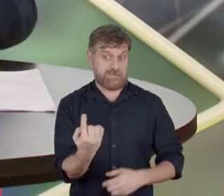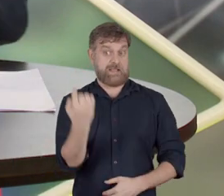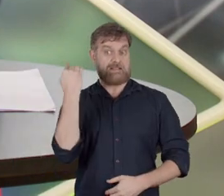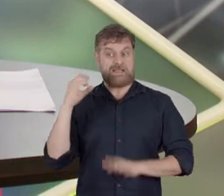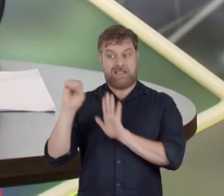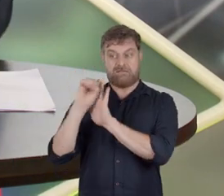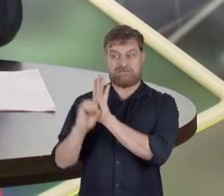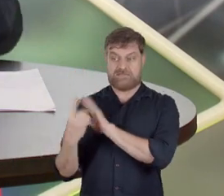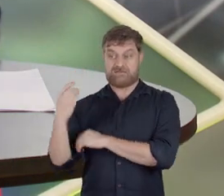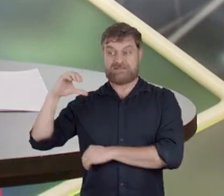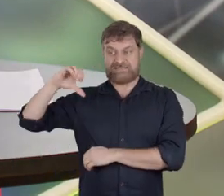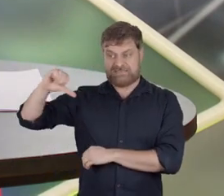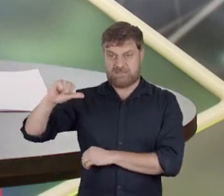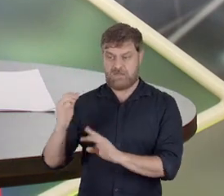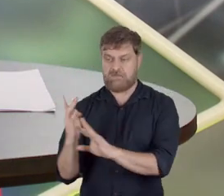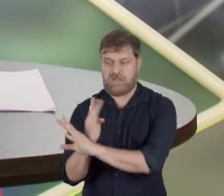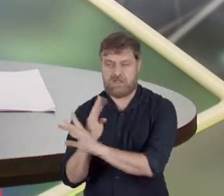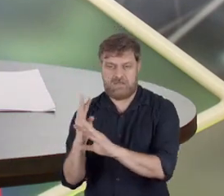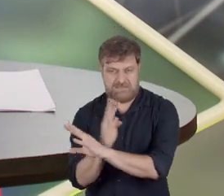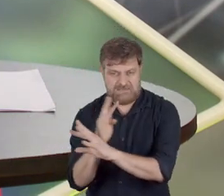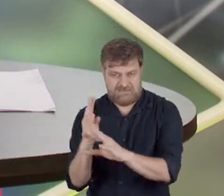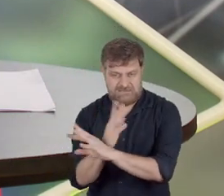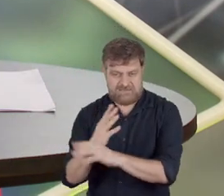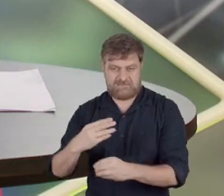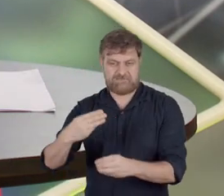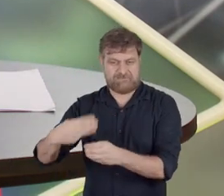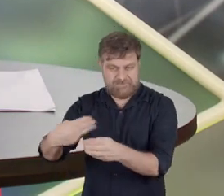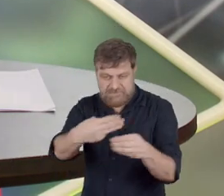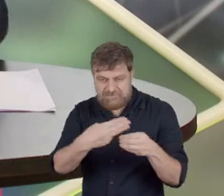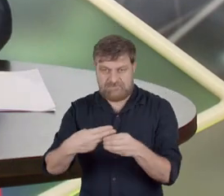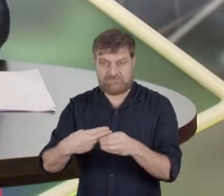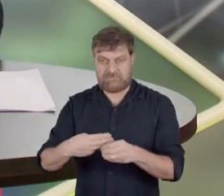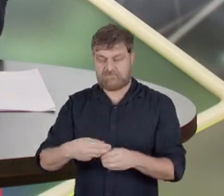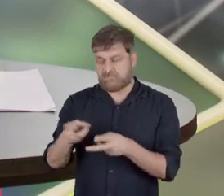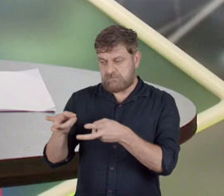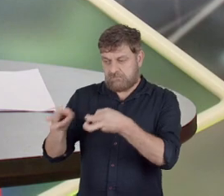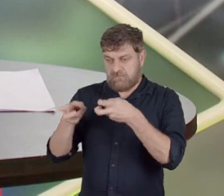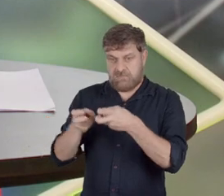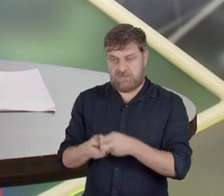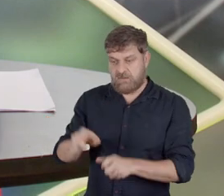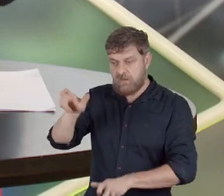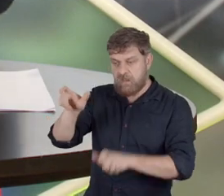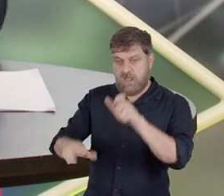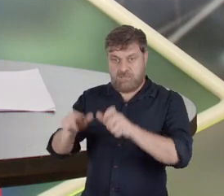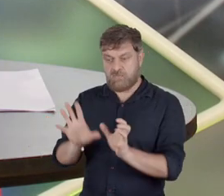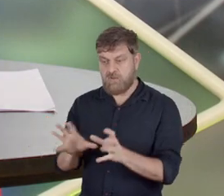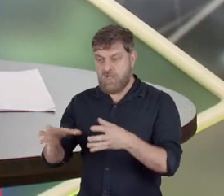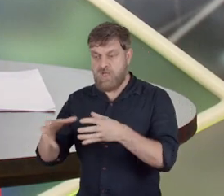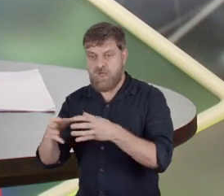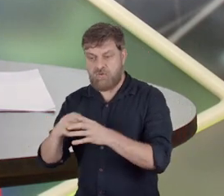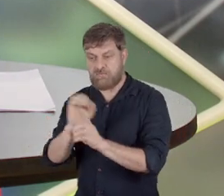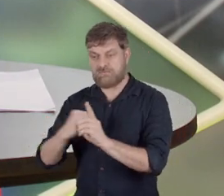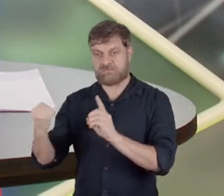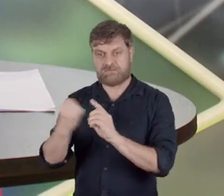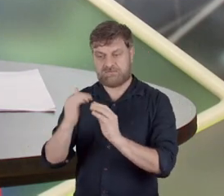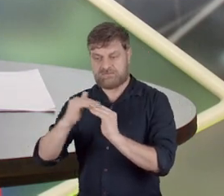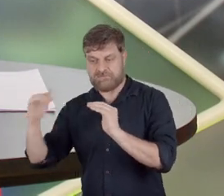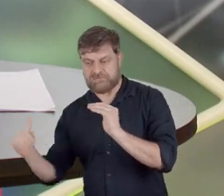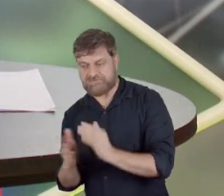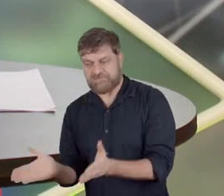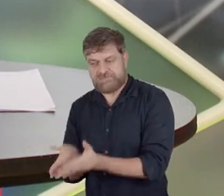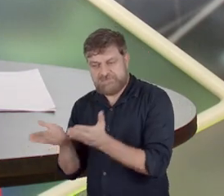pensando já no século XIX, né, nas cidades do século XIX, em que você vê variadas classes sociais convivendo,